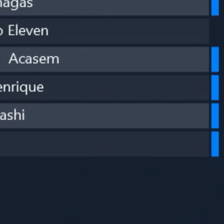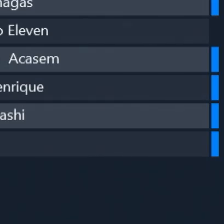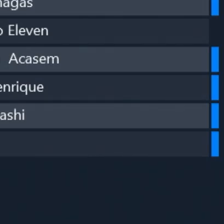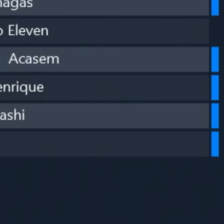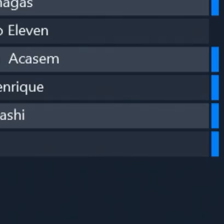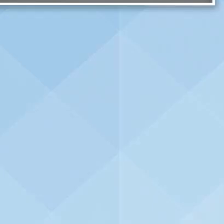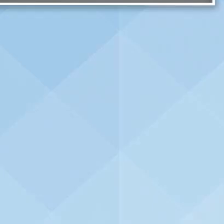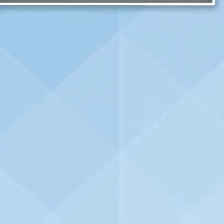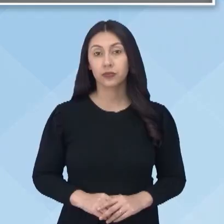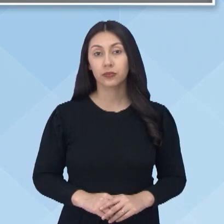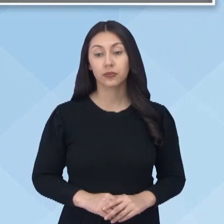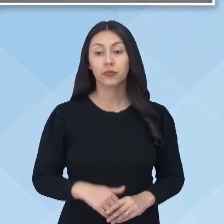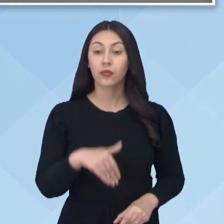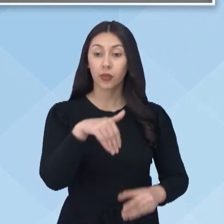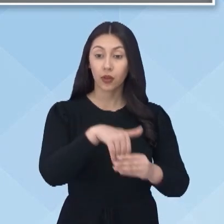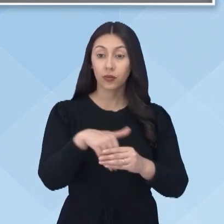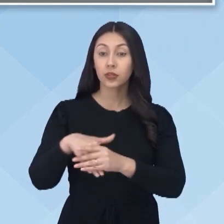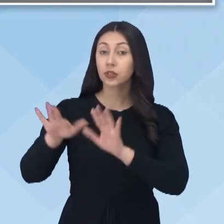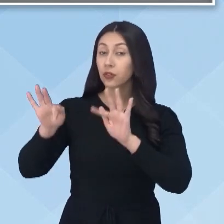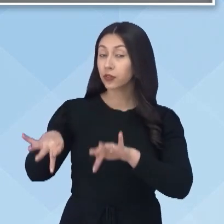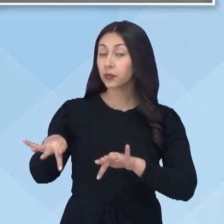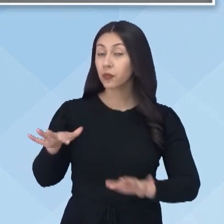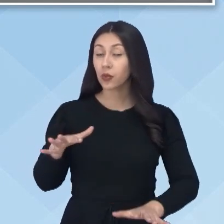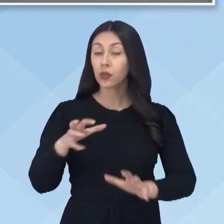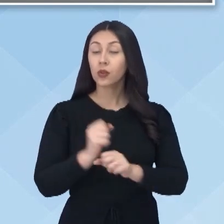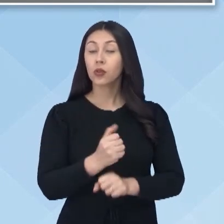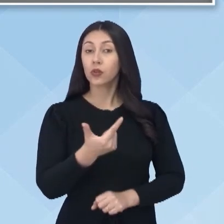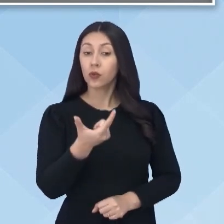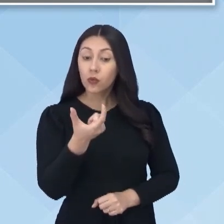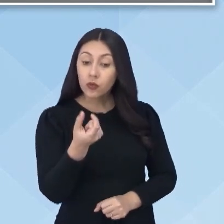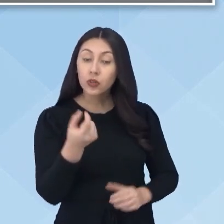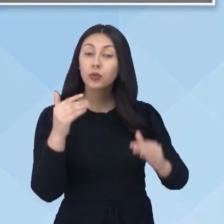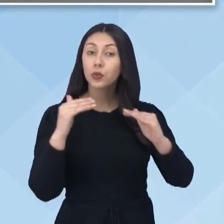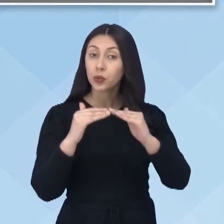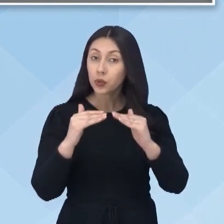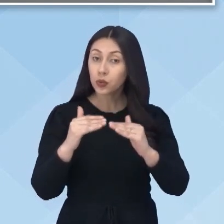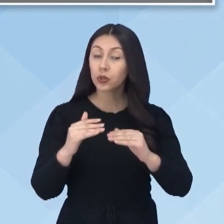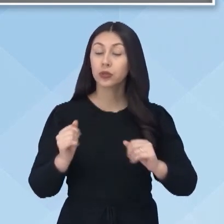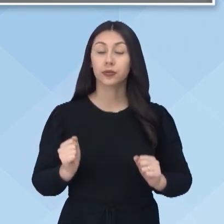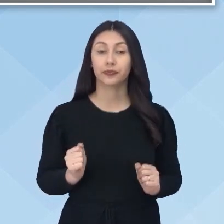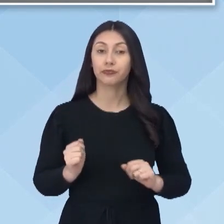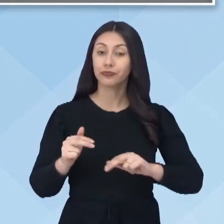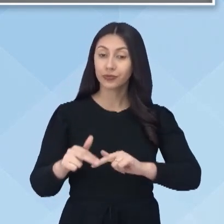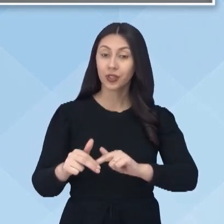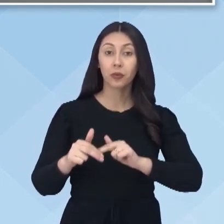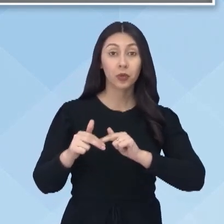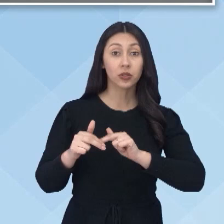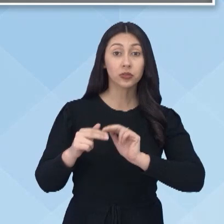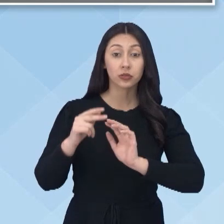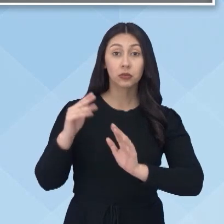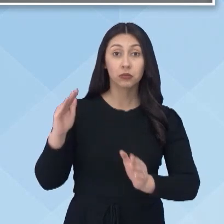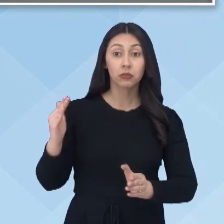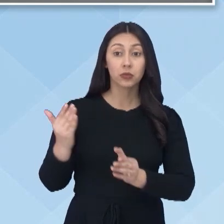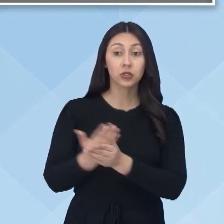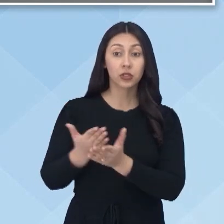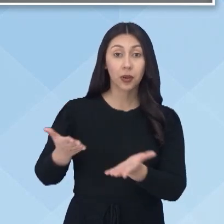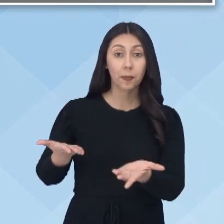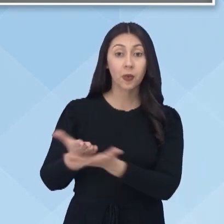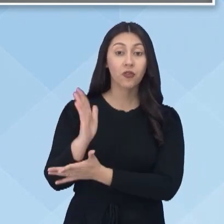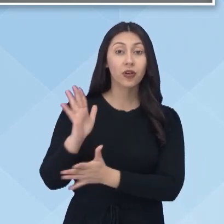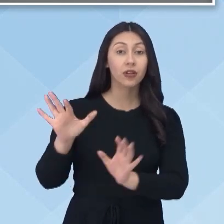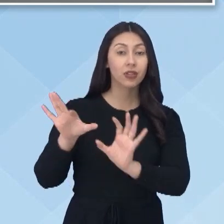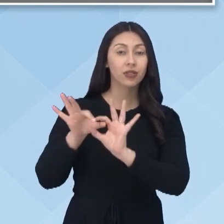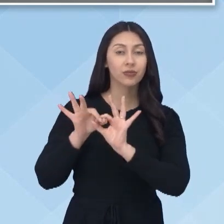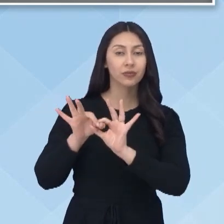Encerrada a votação. 20 votos favoráveis, senhor presidente. Com 20 votos favoráveis, o processo está aprovado por